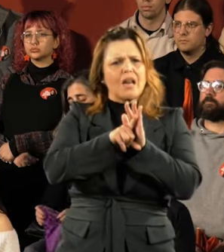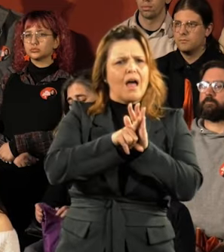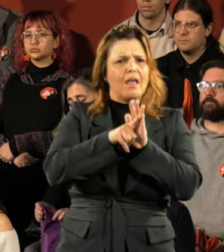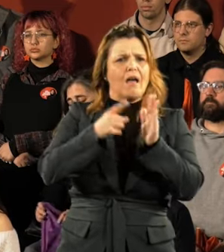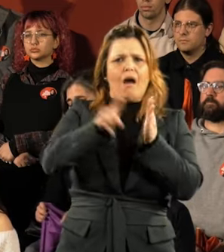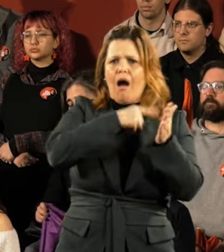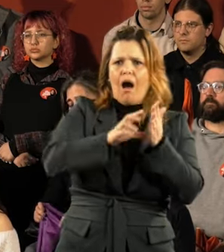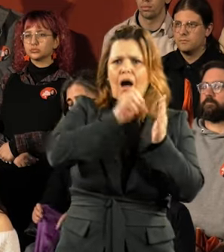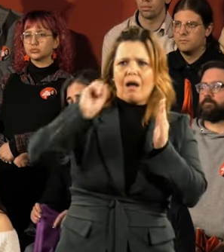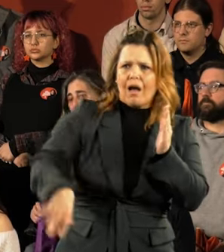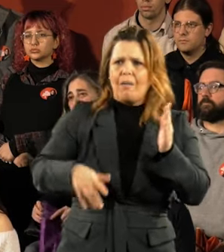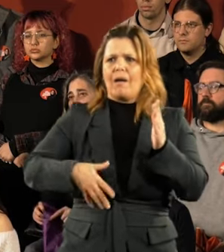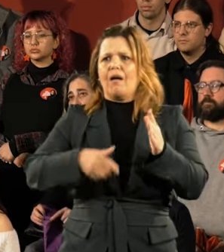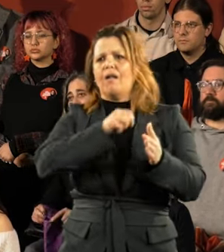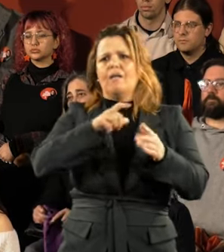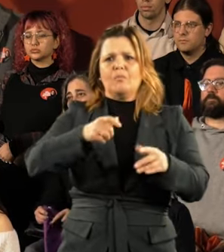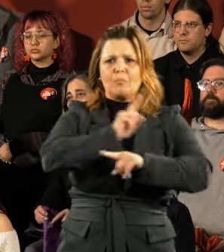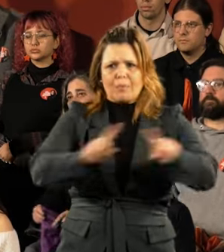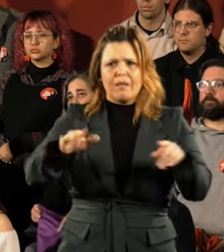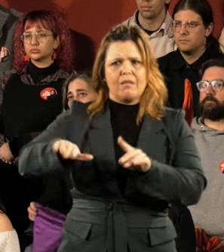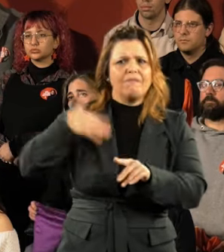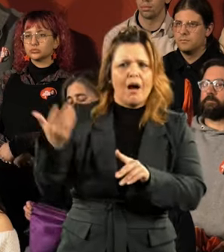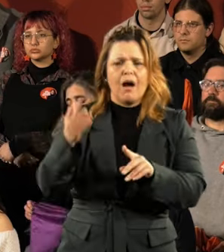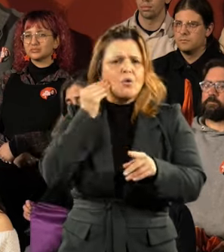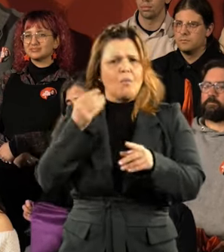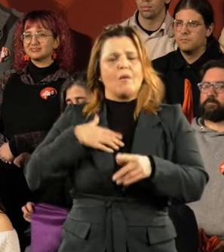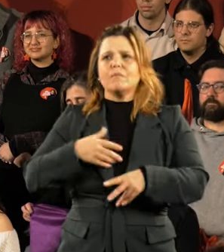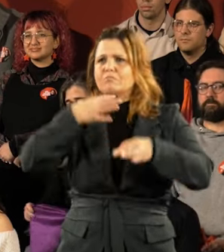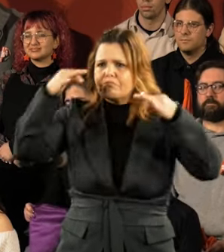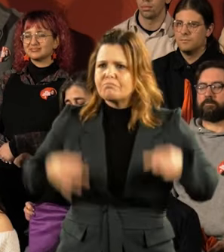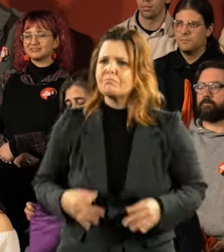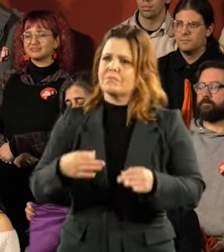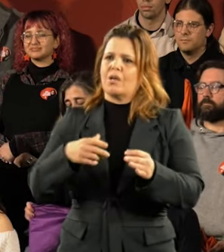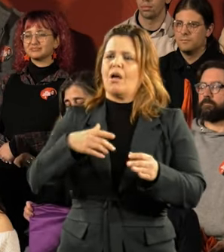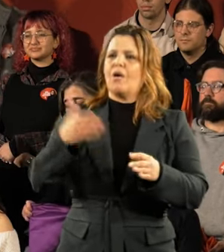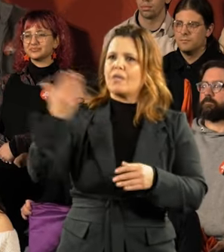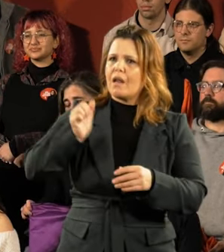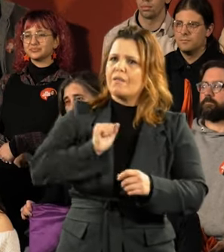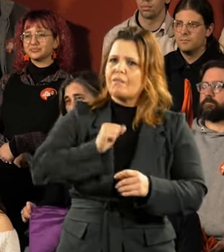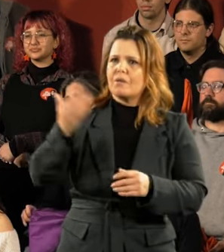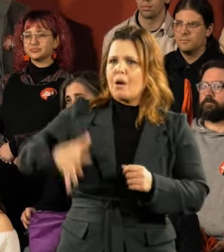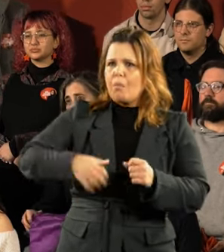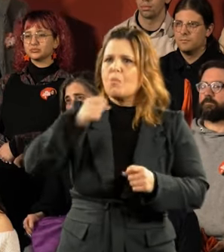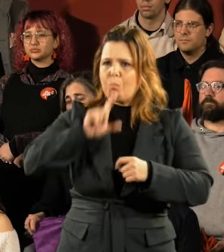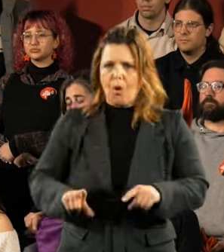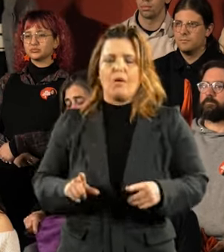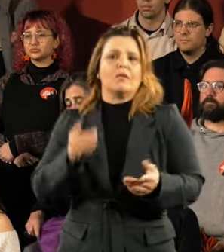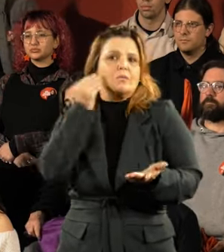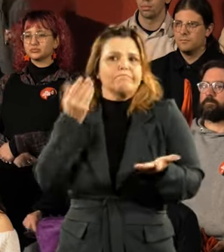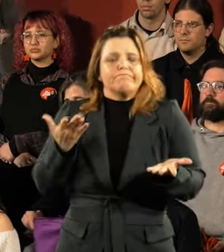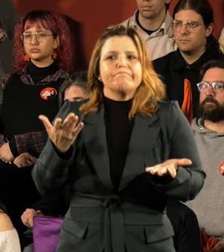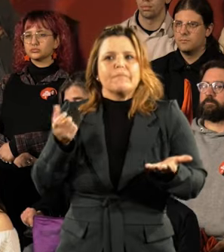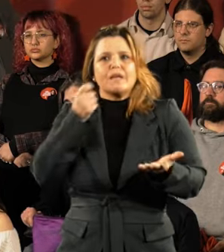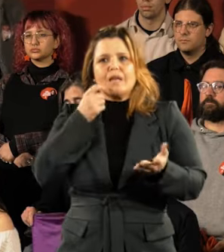acontecido mas que nos assegura que ninguém lhe irá roubar esse direito é conversar com quem está no sindicato